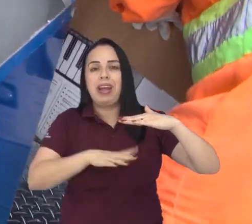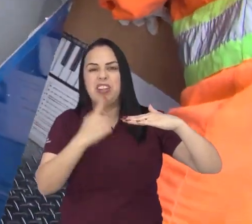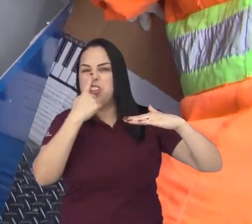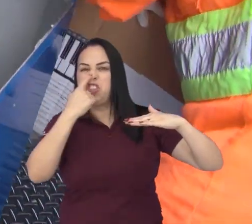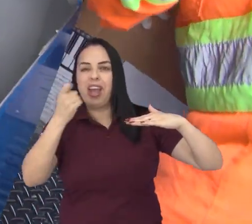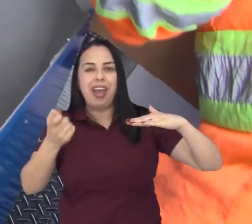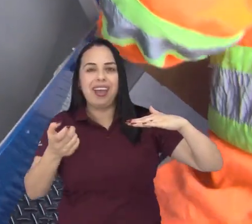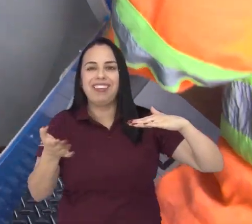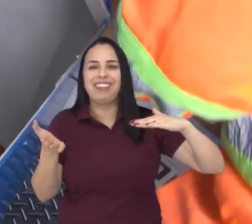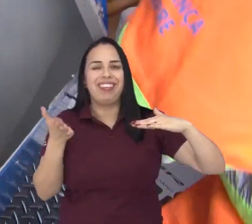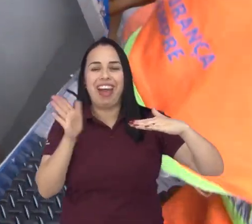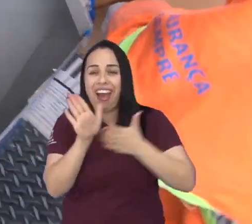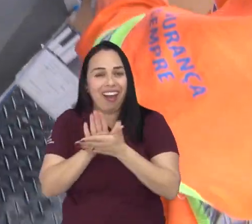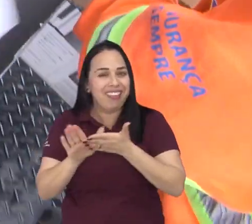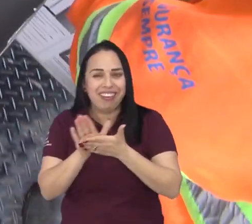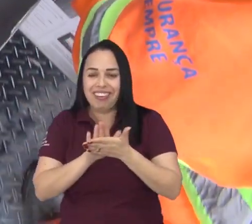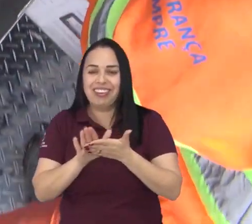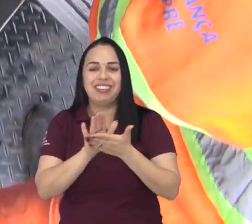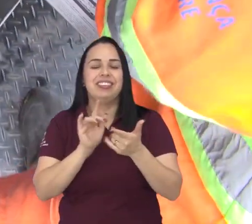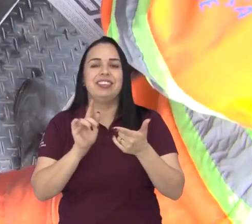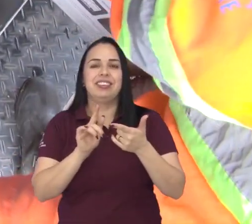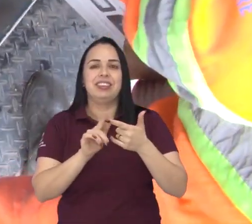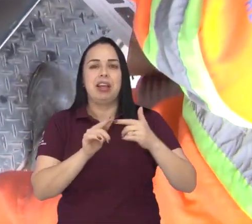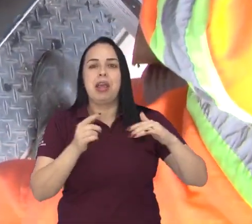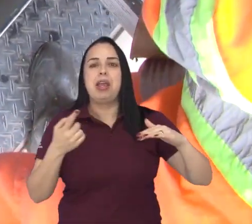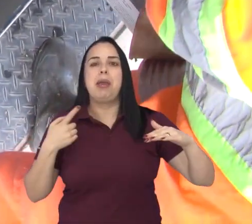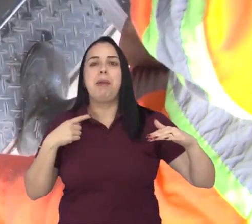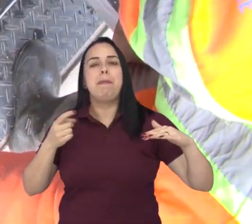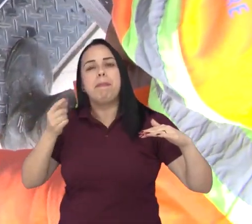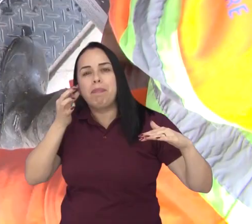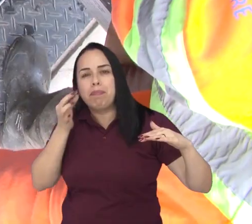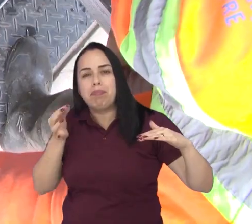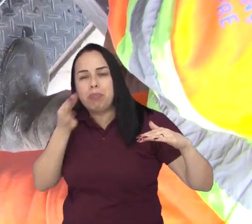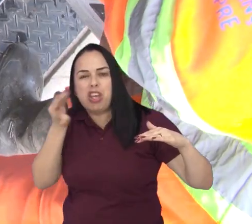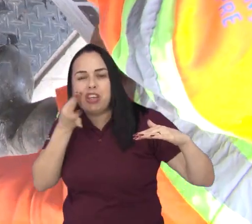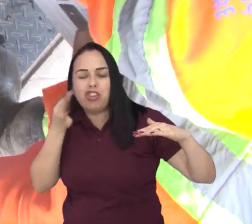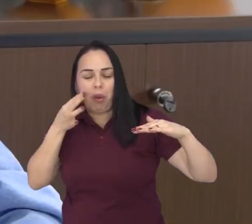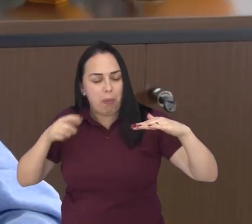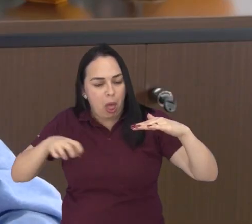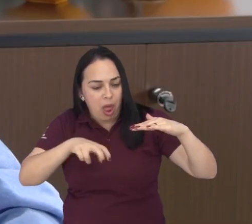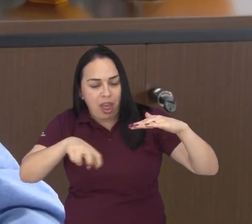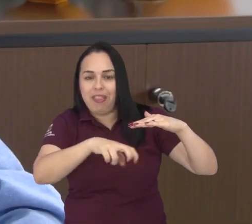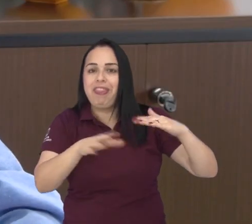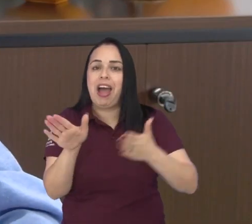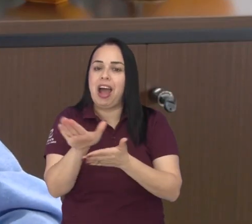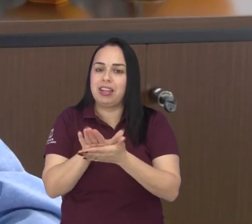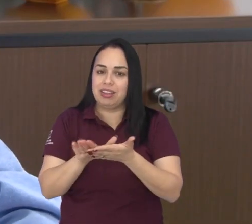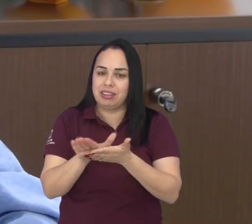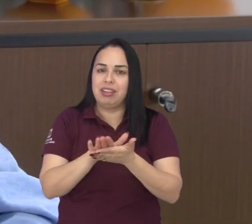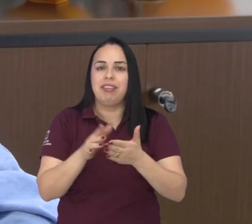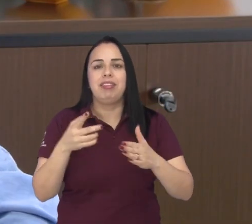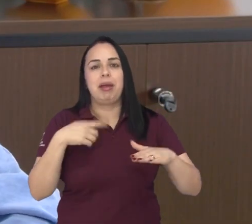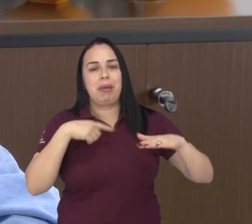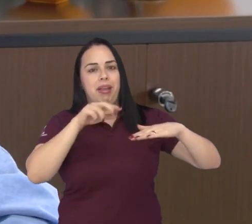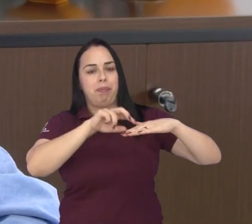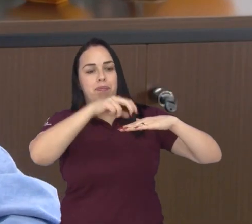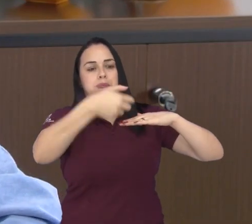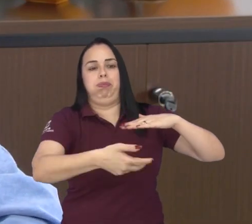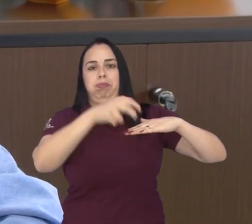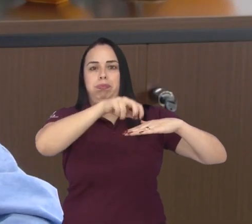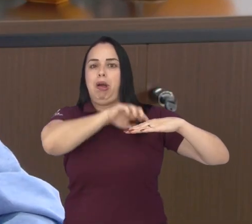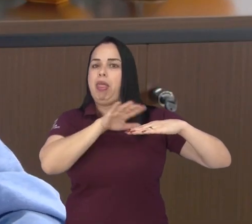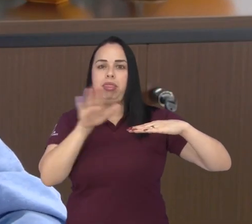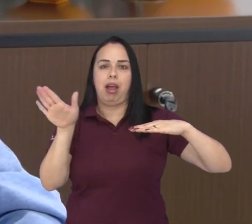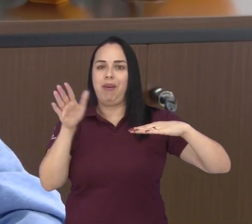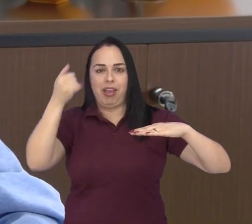acondicionado, evita cheiro, evita proliferação de bichos e evita lixo fora da lixeira, que é meio comum também,